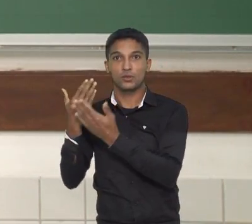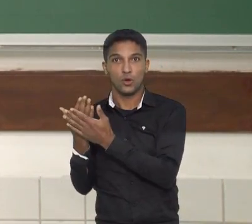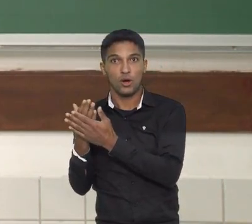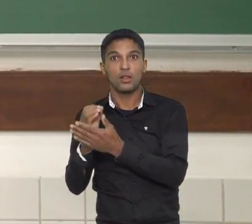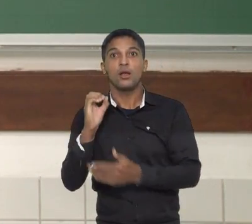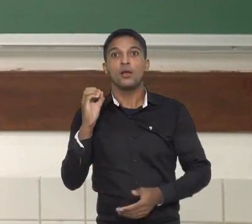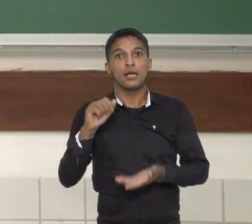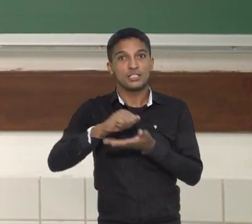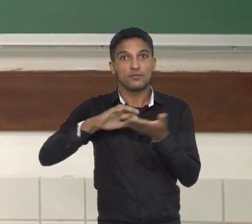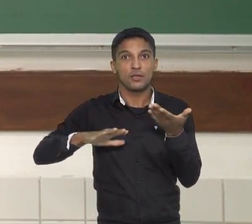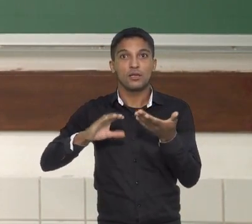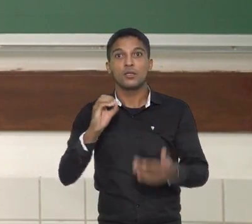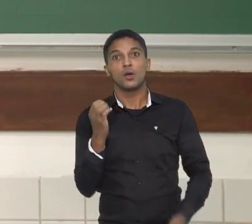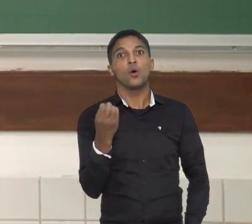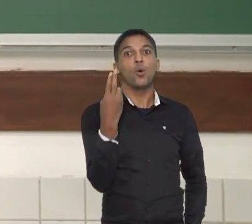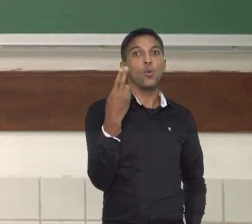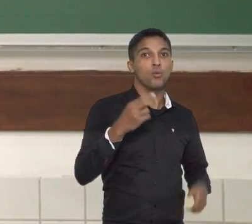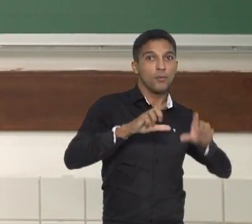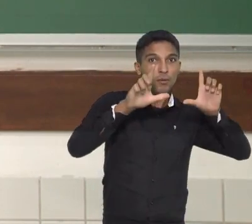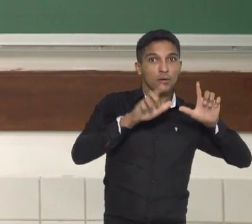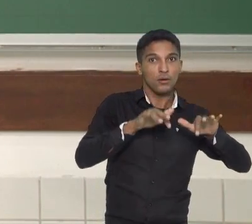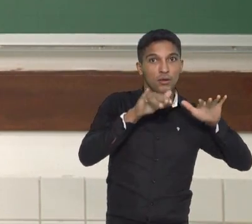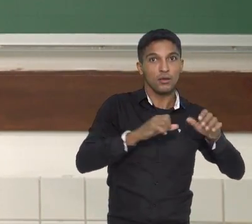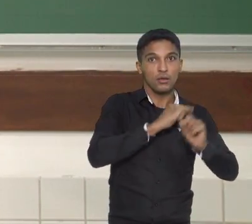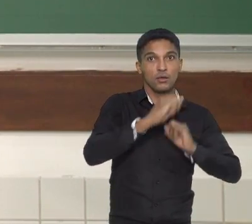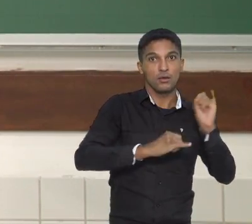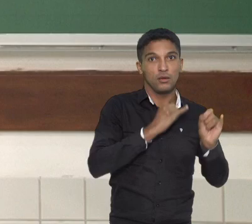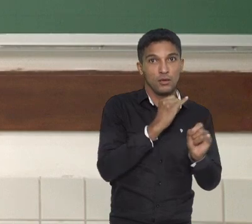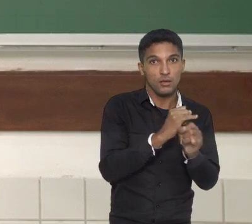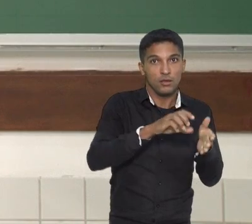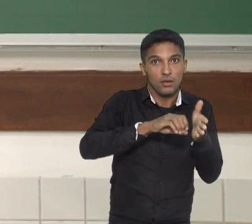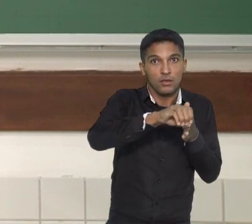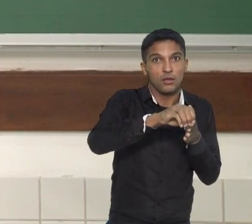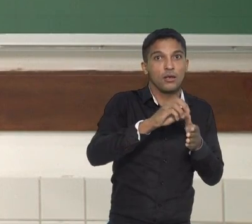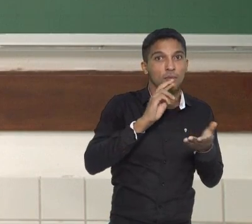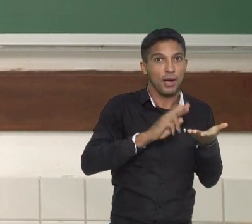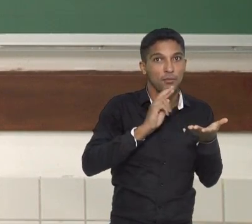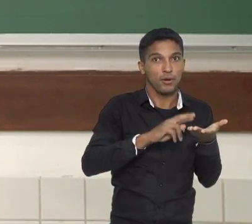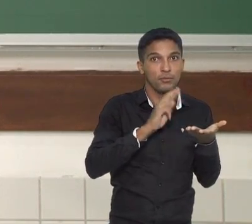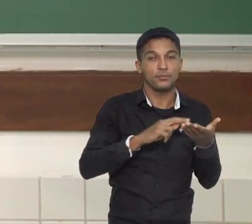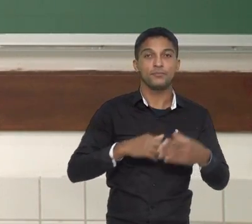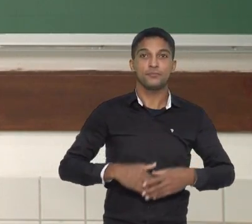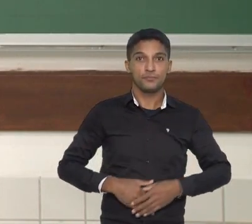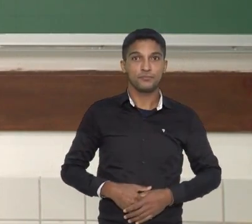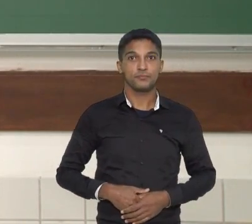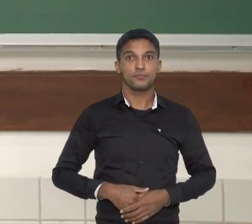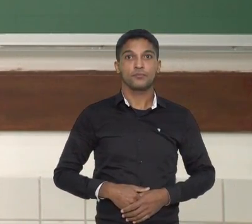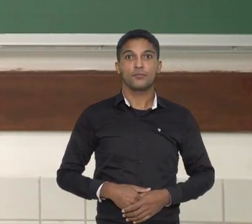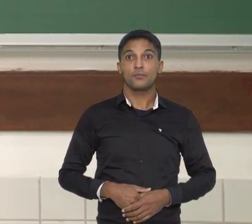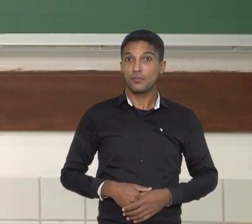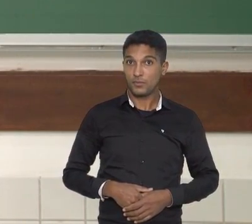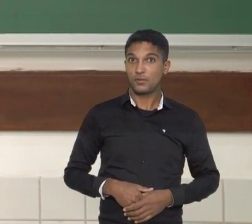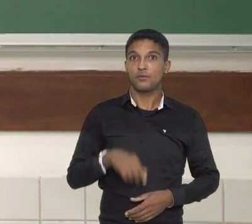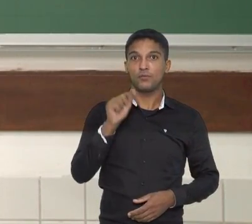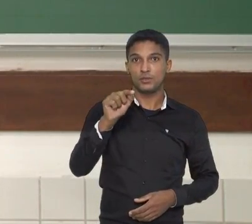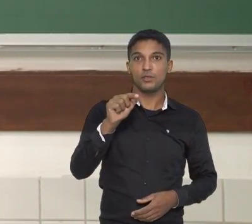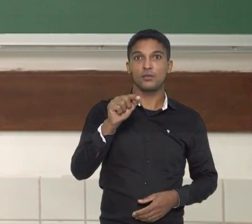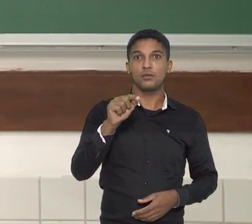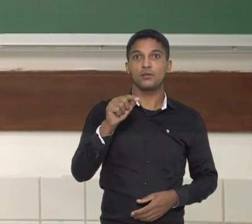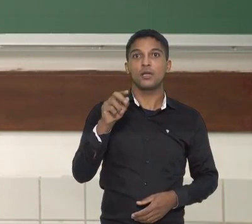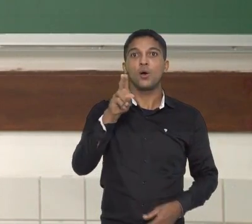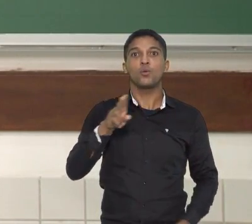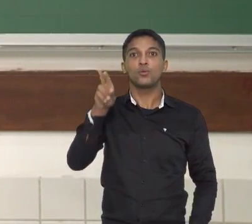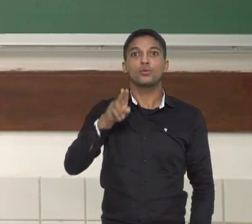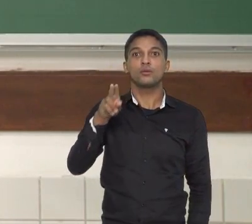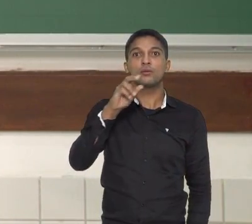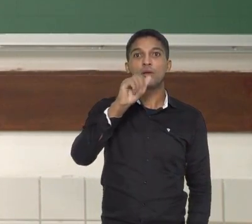o ideal que você responda por esse aplicativo. E ainda, né, para você que está usando o aplicativo, não